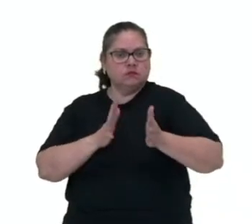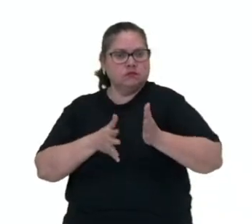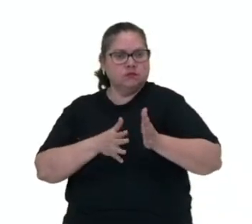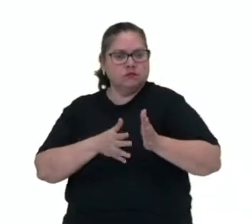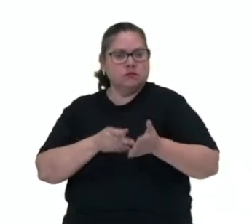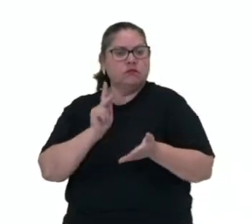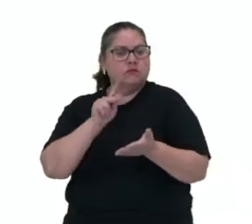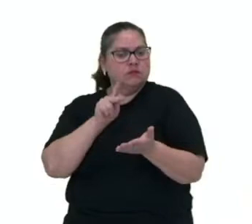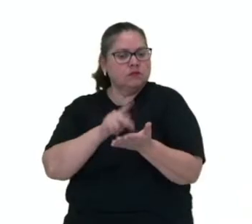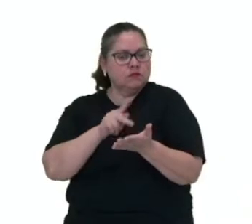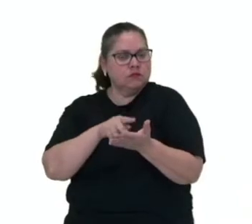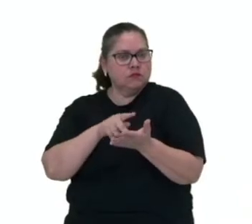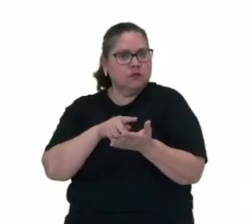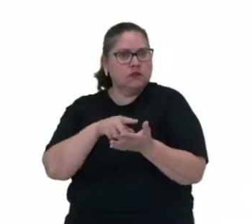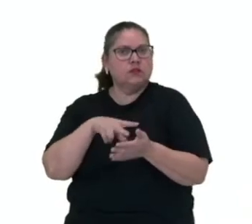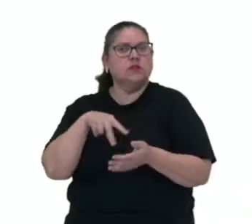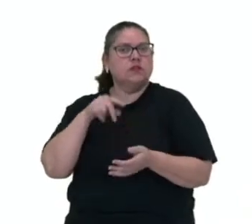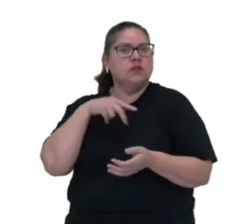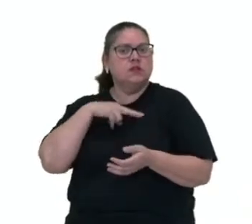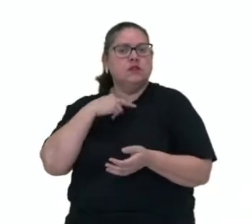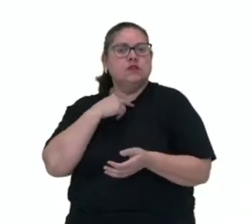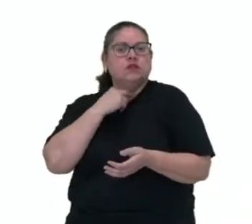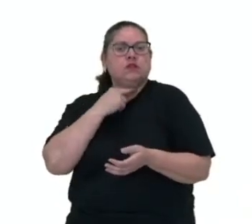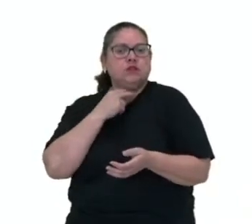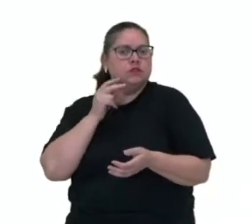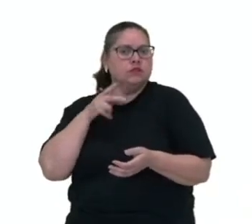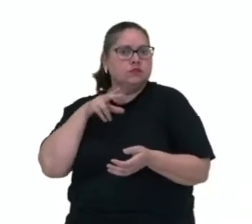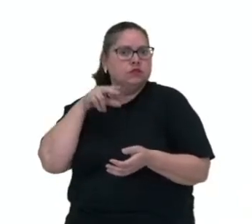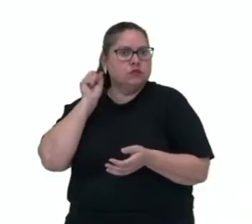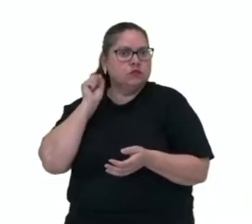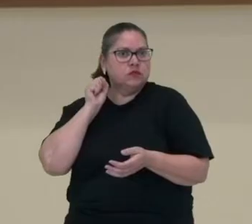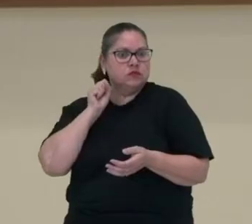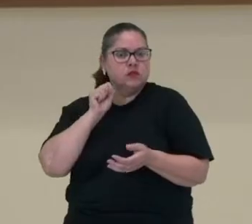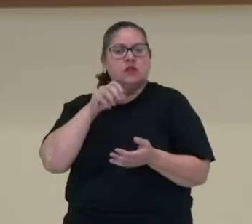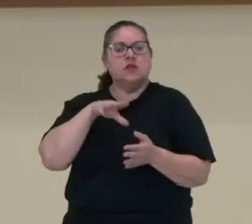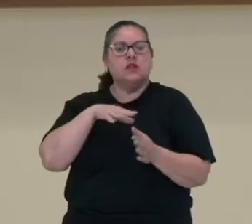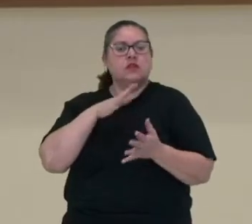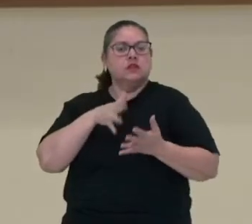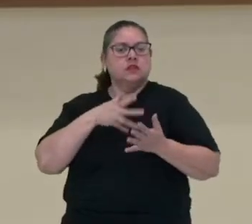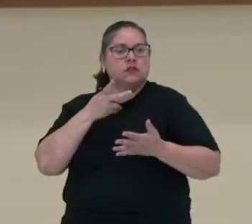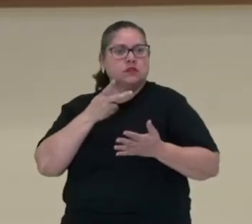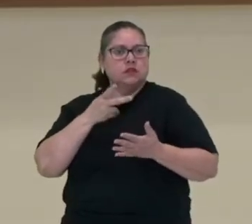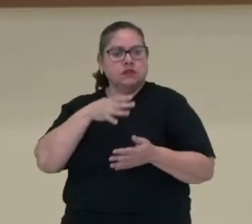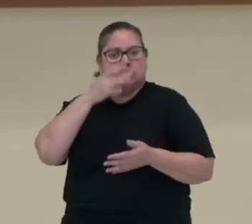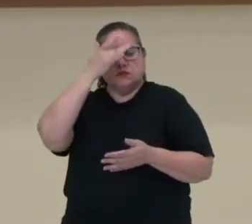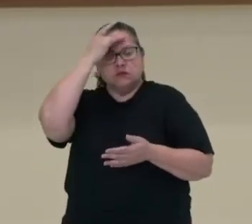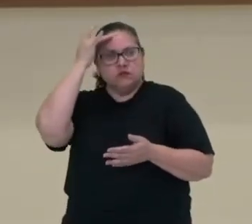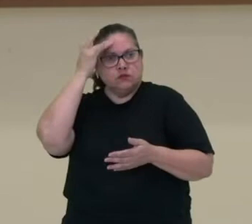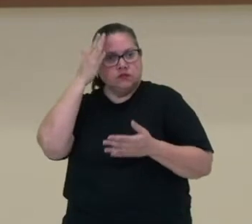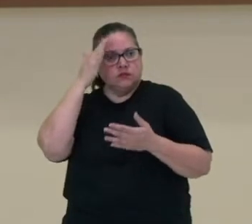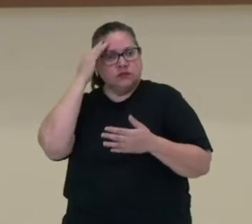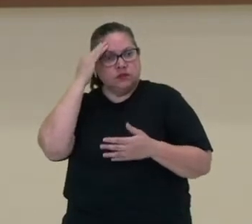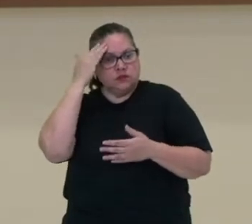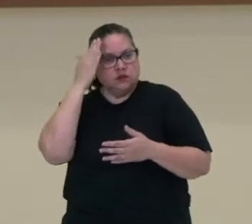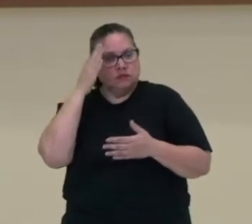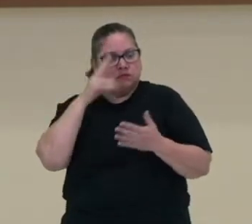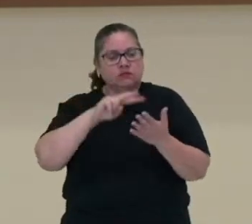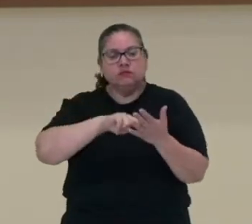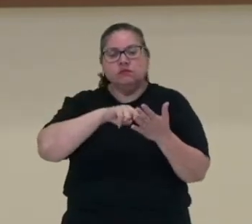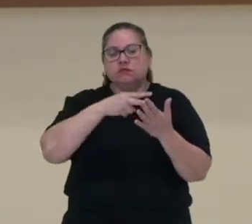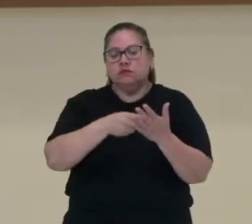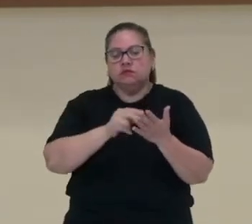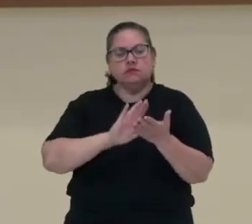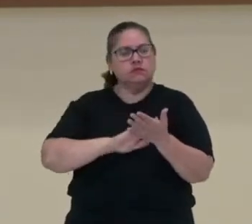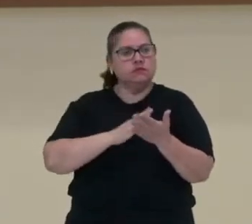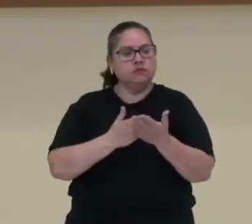transmitir verdade e as pessoas precisam acreditar em você. Então, a teatralização significa que você vai